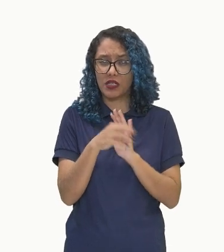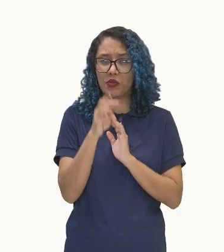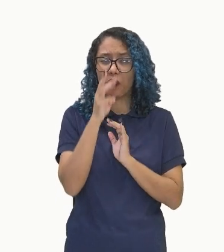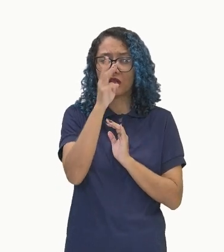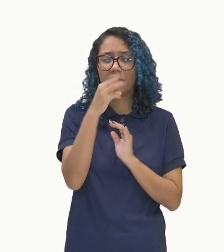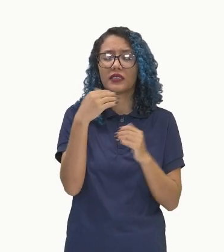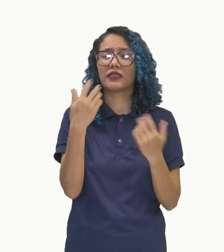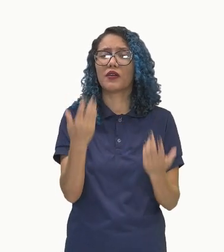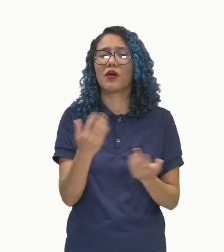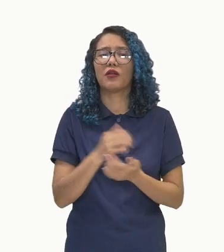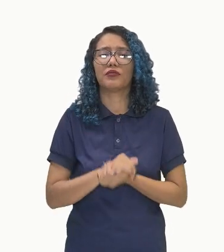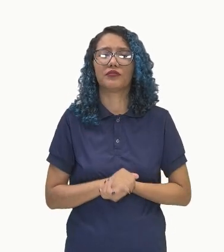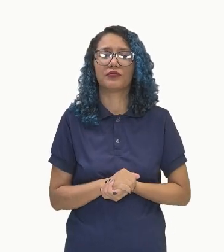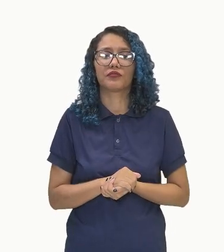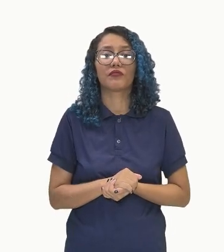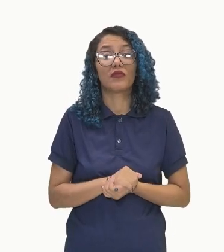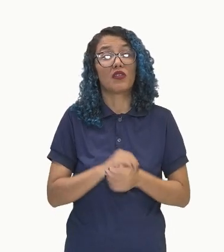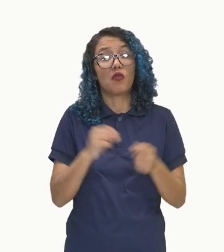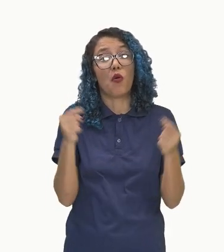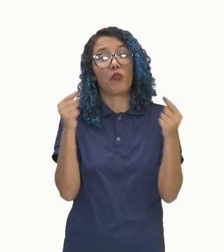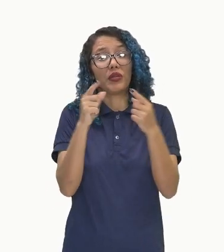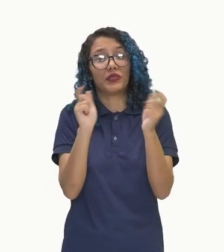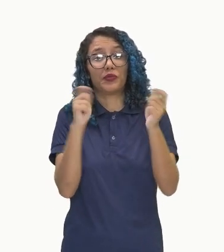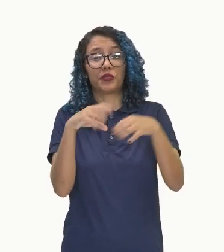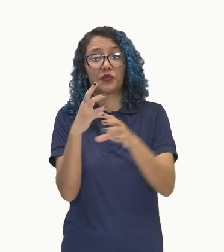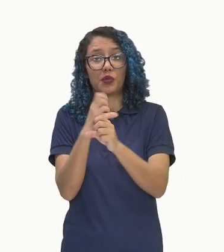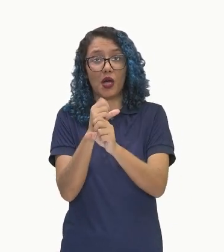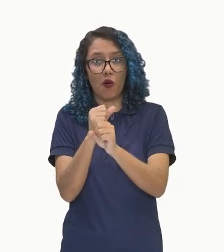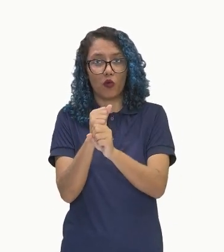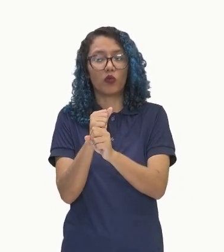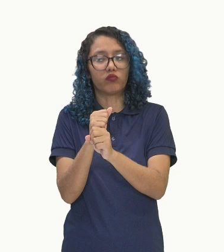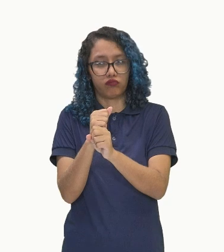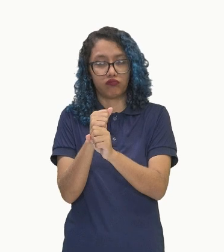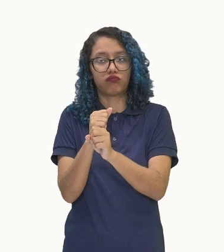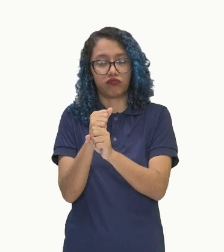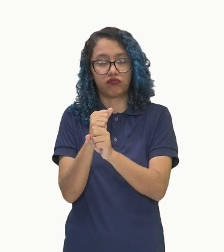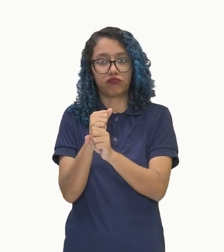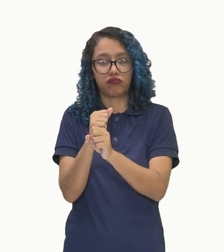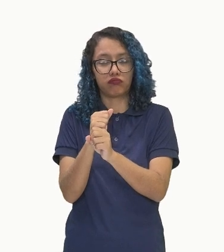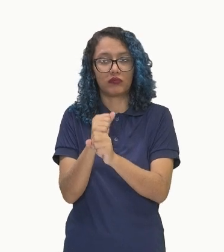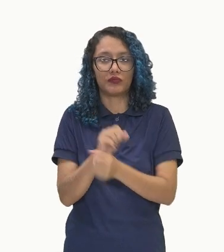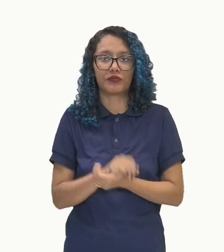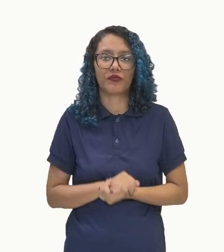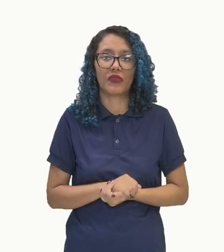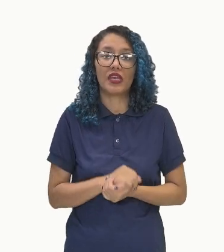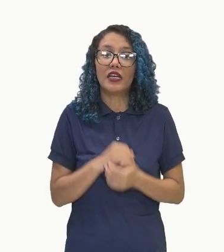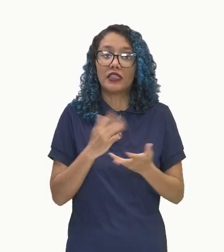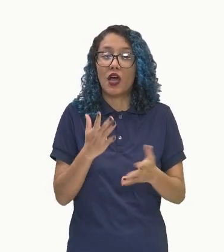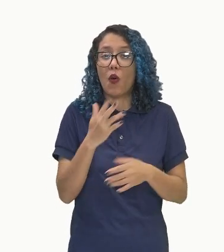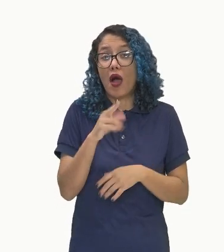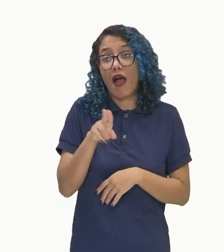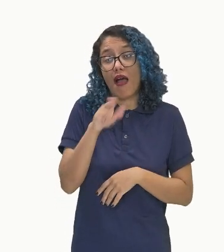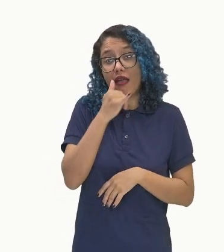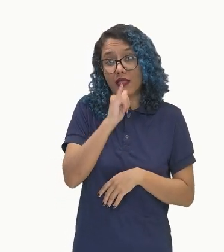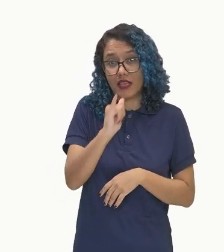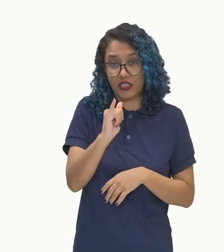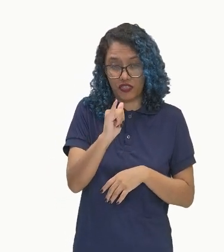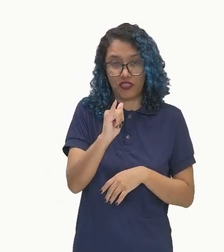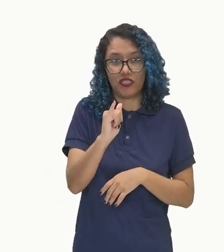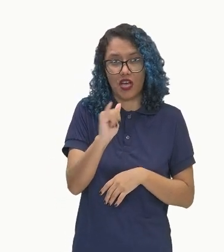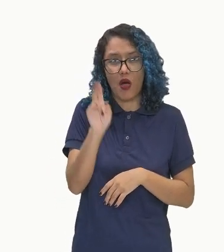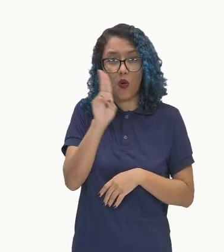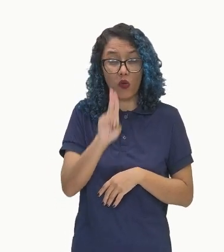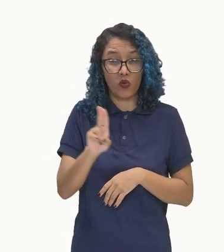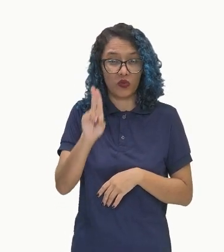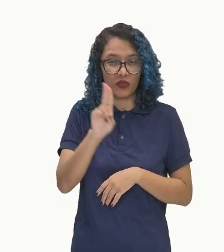energia elétrica concedida ou consumida por unidade de tempo, que temos aqui. Aí